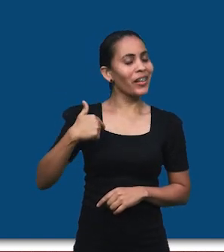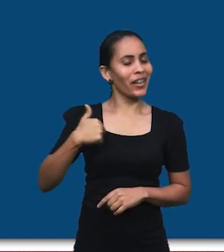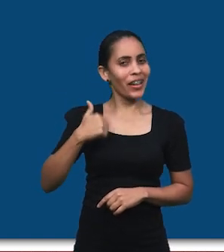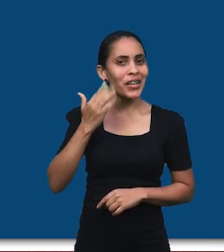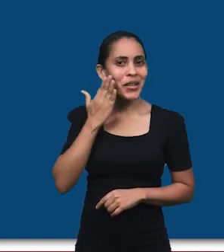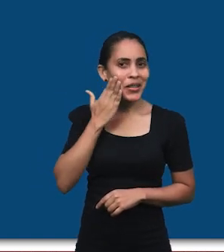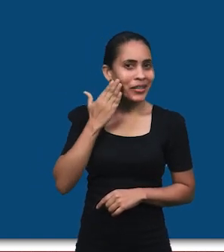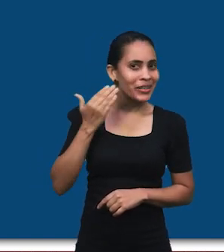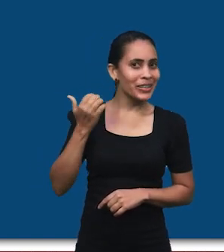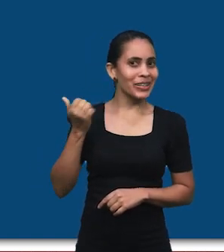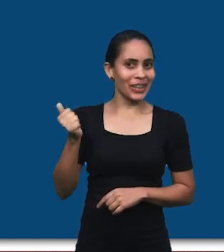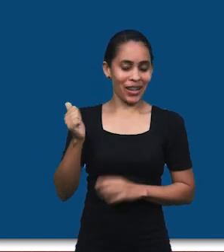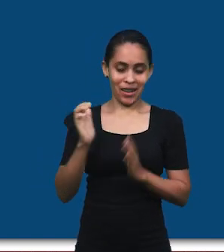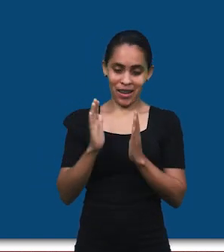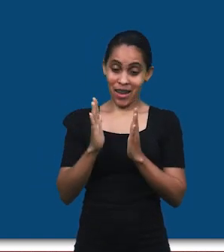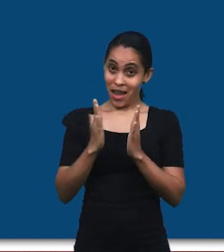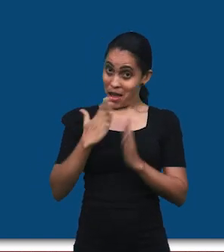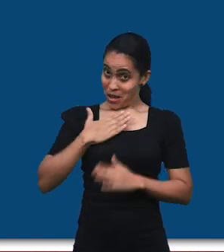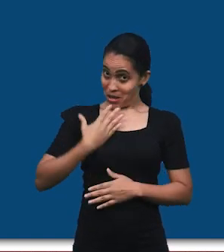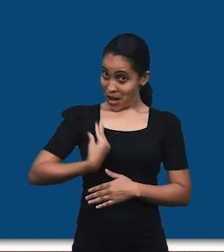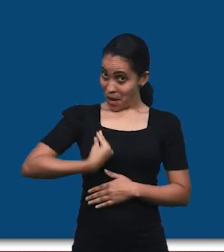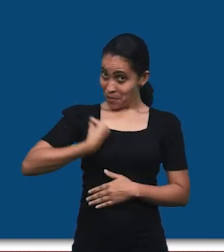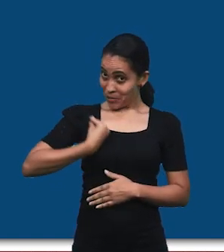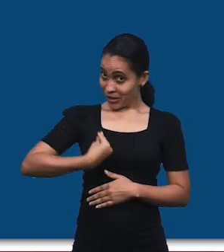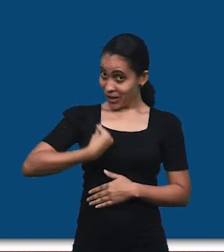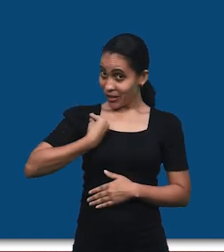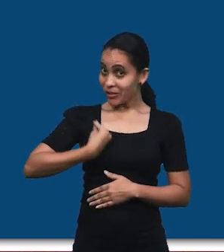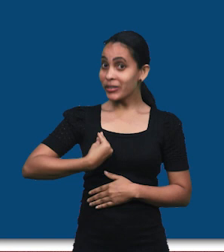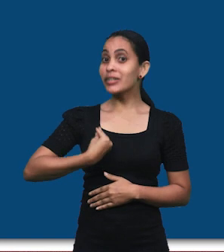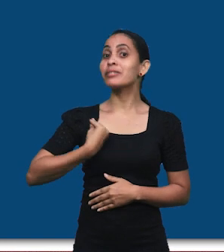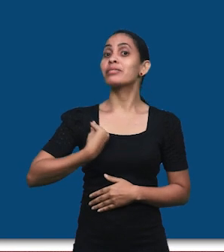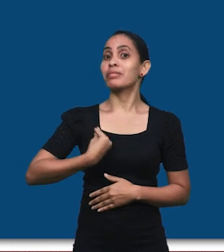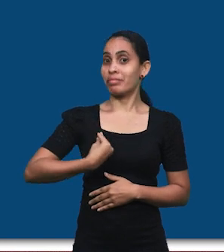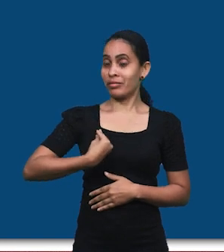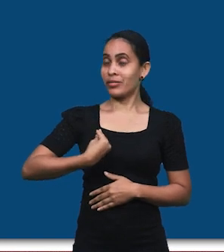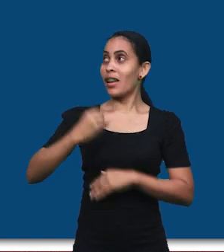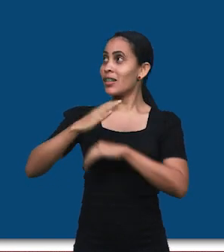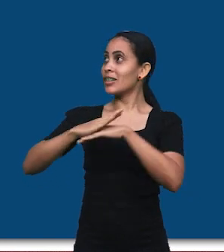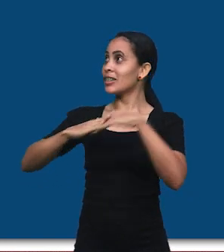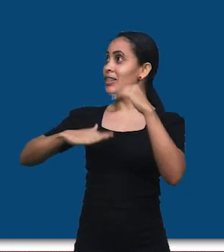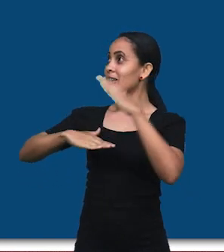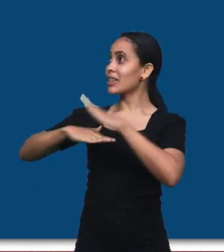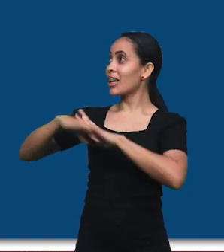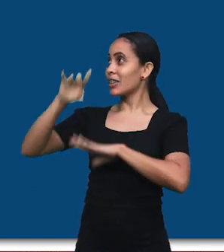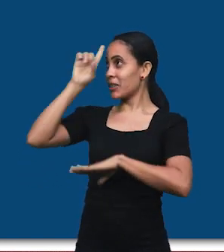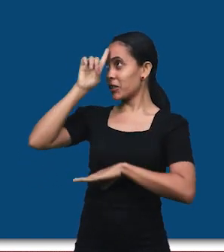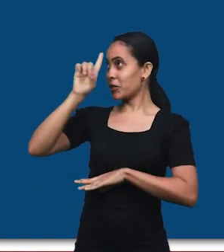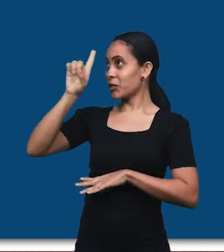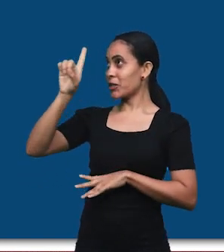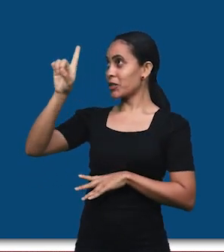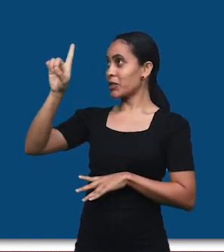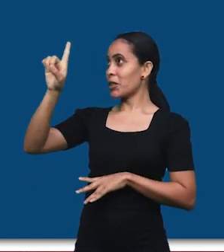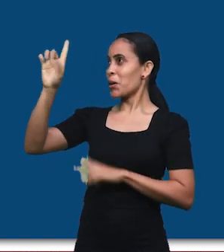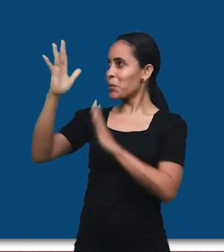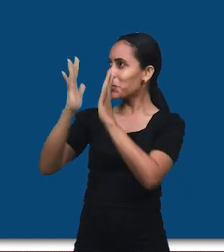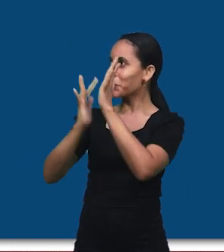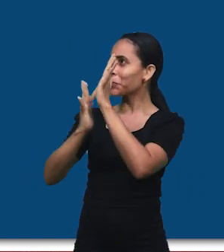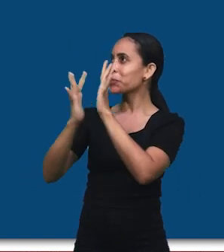mas eu bem sei, eu sei que a minha vida